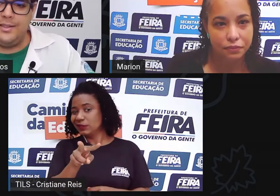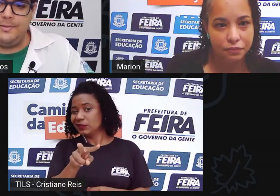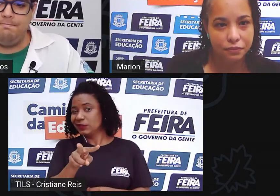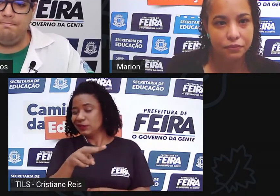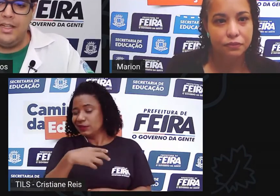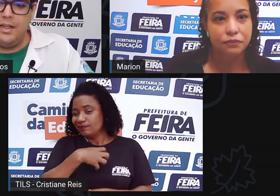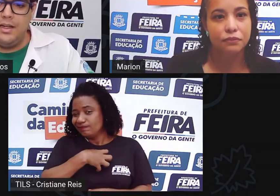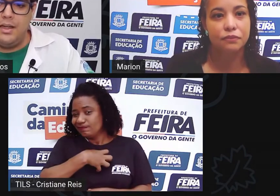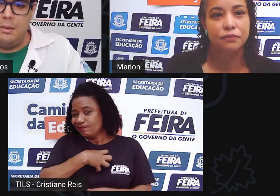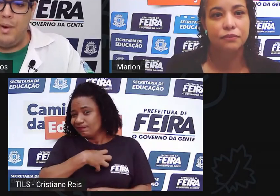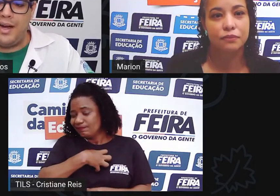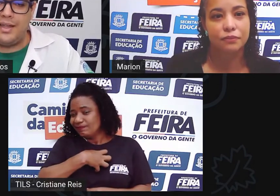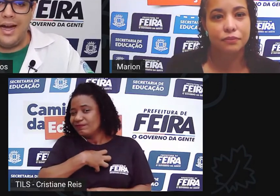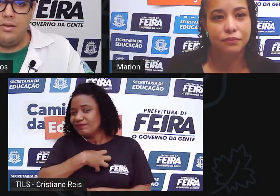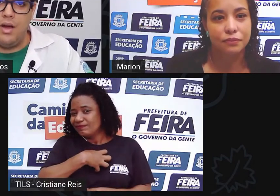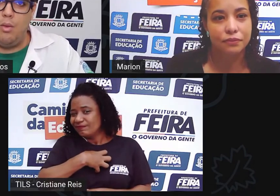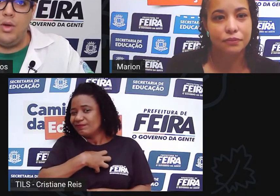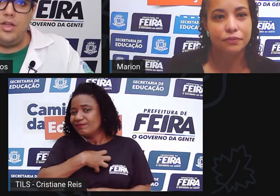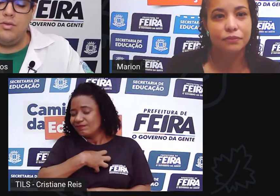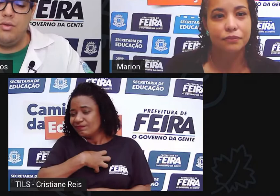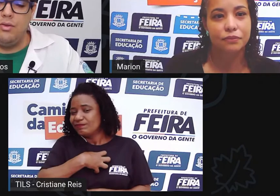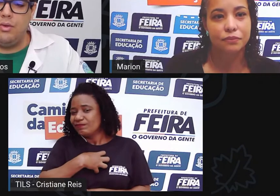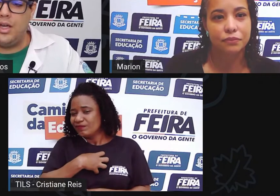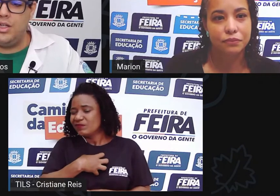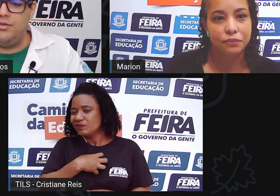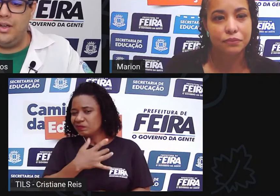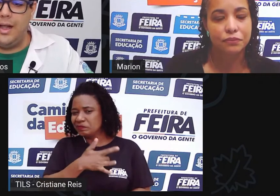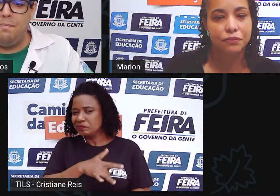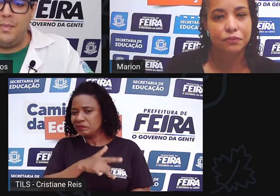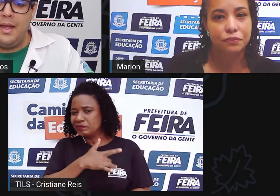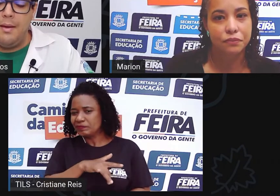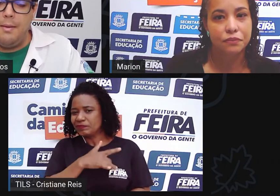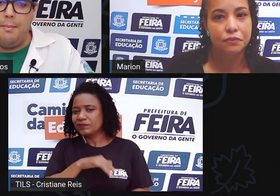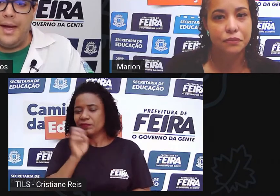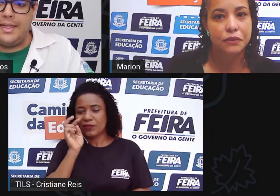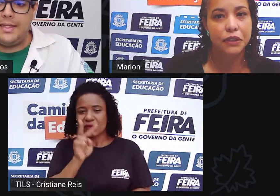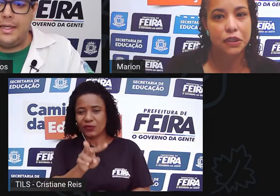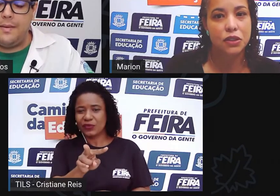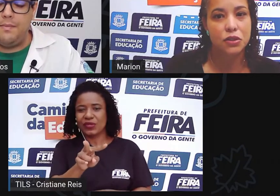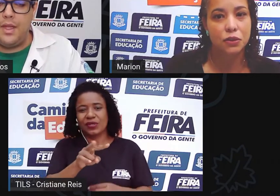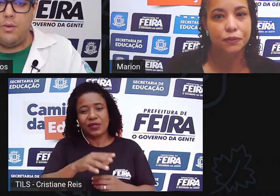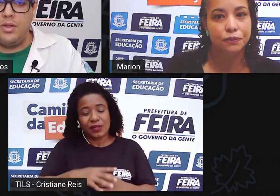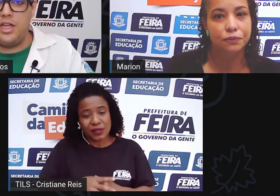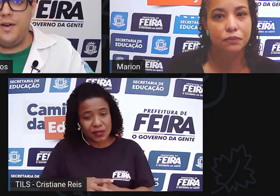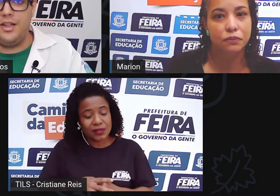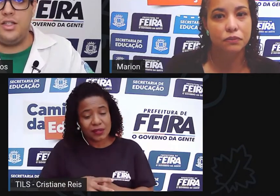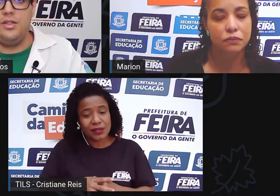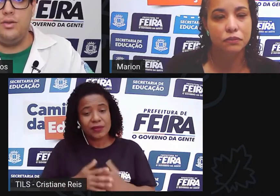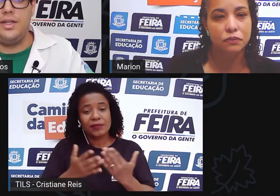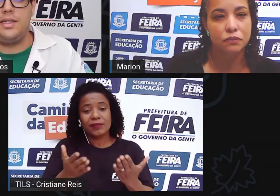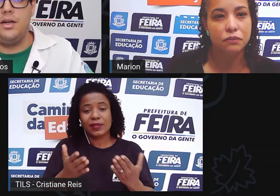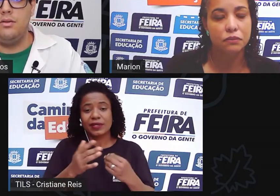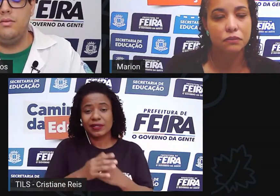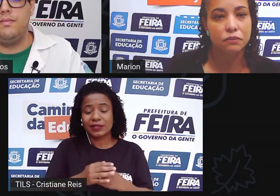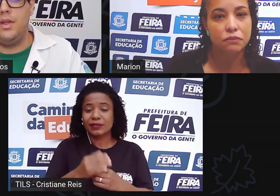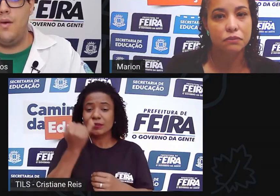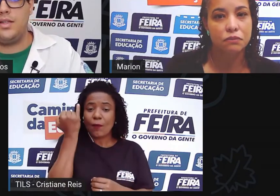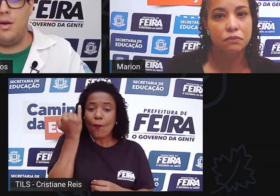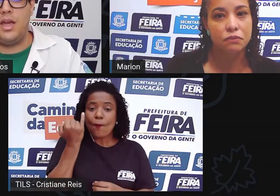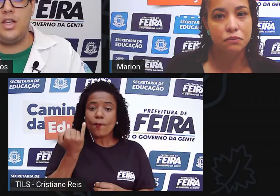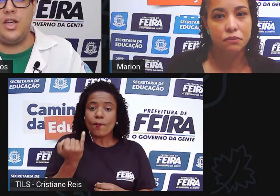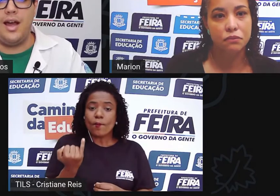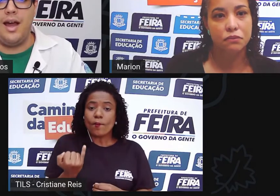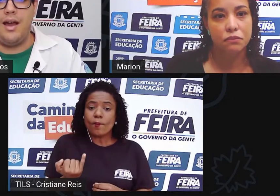assim, impactado realmente com o que a gente vê lá. Mas, assim, quando a gente fala de desnutrição, não